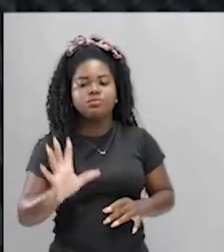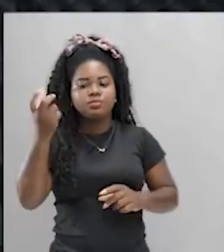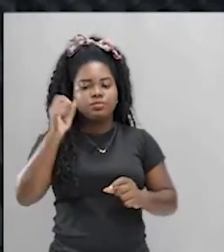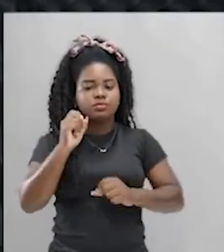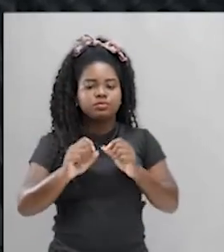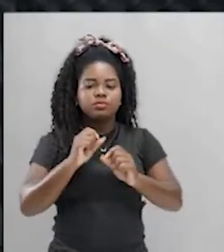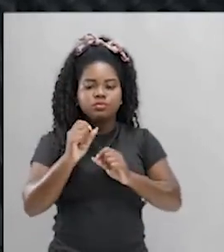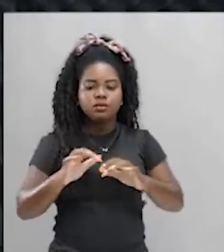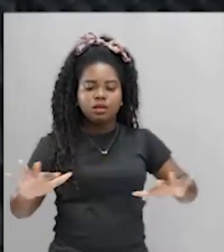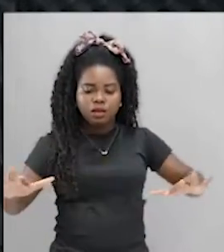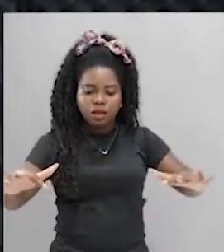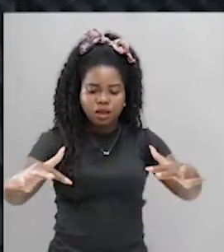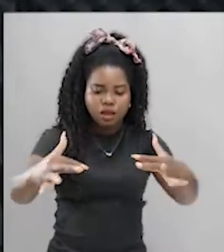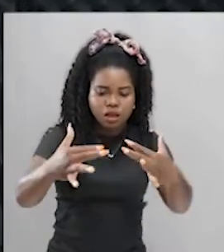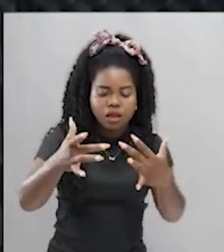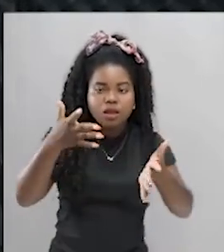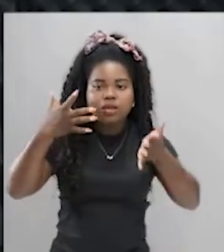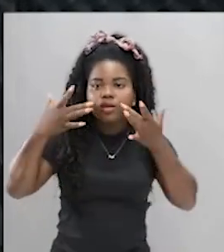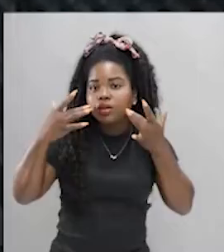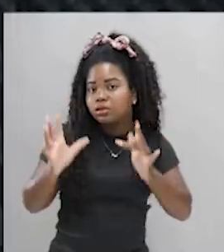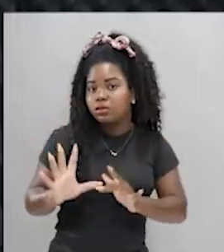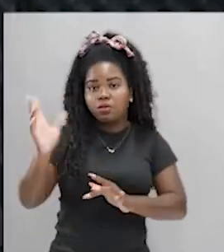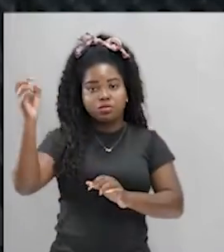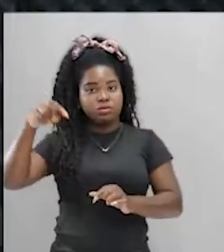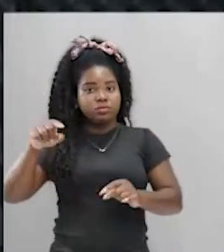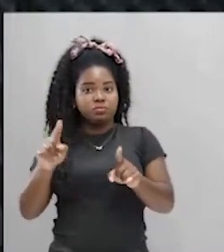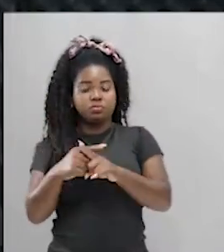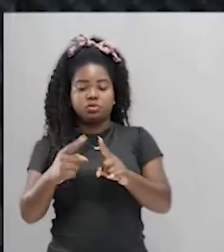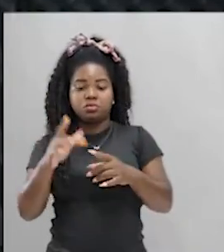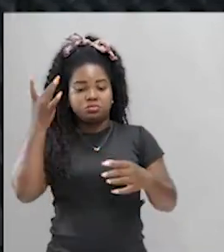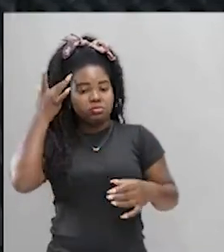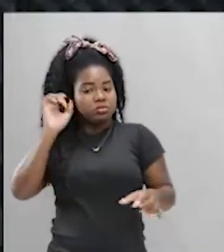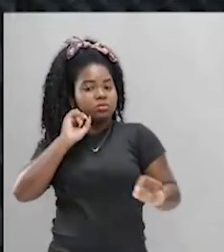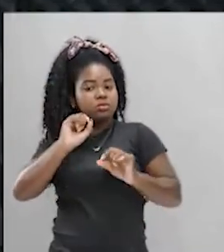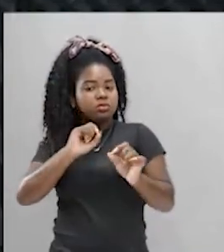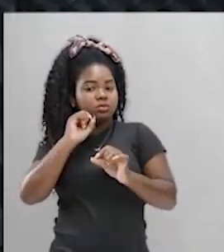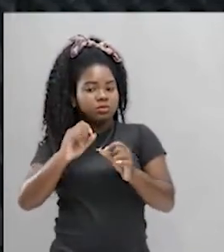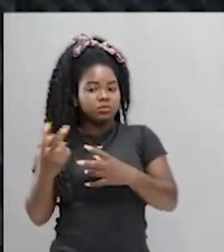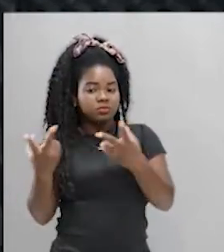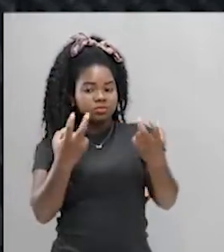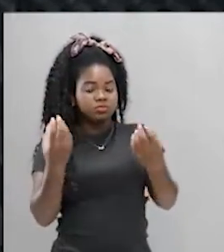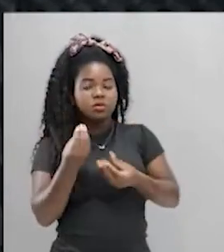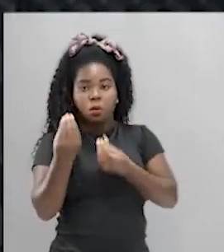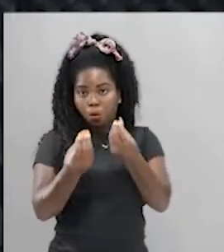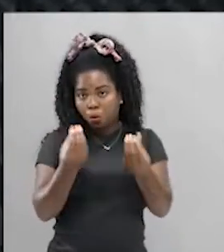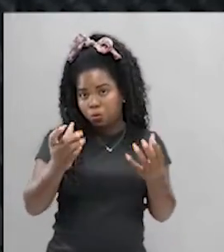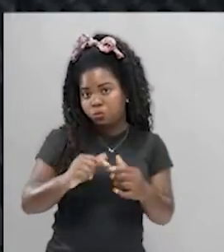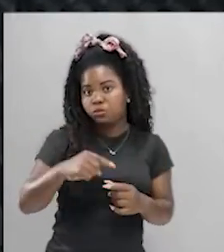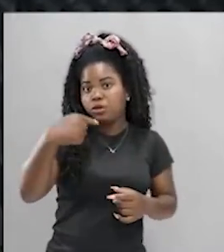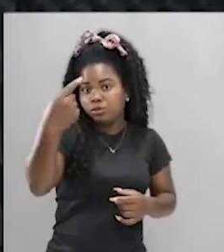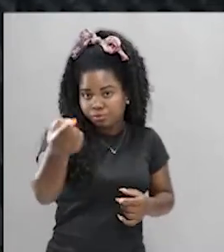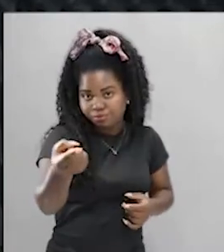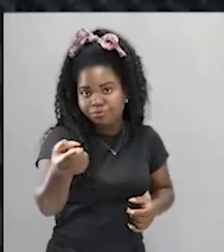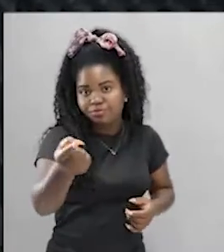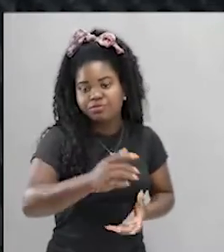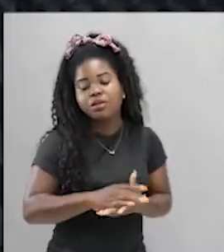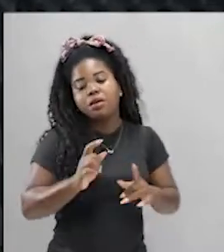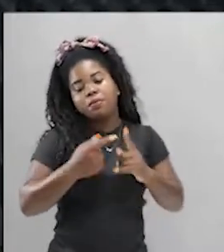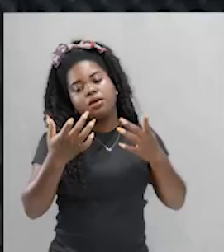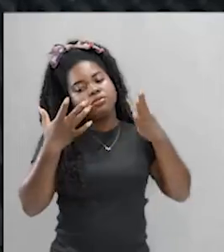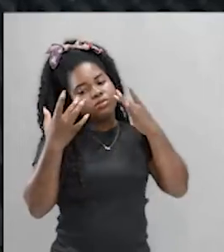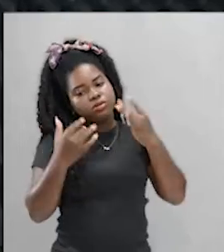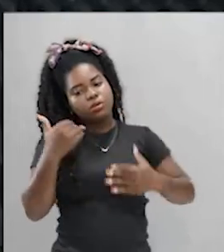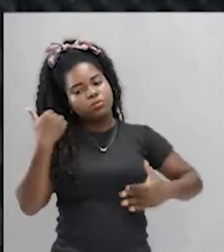e ator. O que não acontece aqui, porque eu não sei exatamente o que vocês estão vendo ou como vocês estão do outro lado. Mas no teatro, isso é